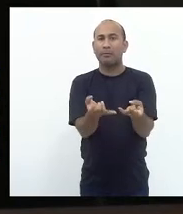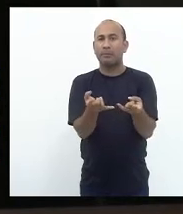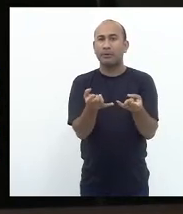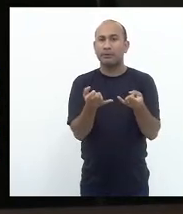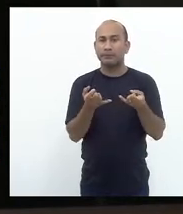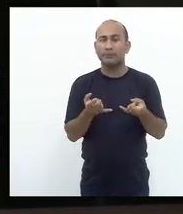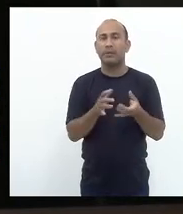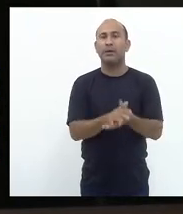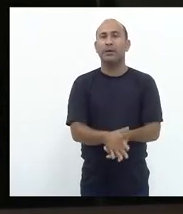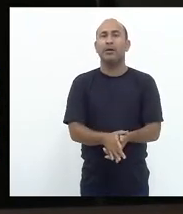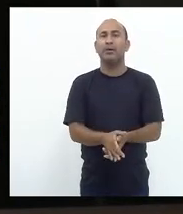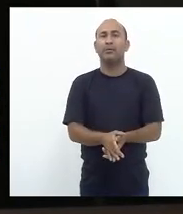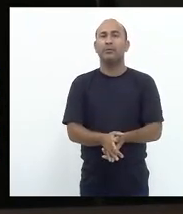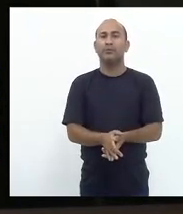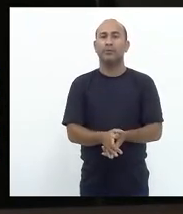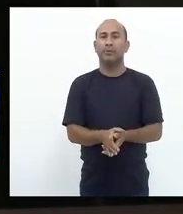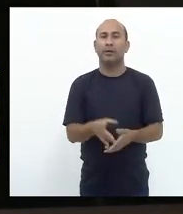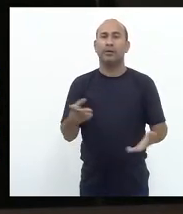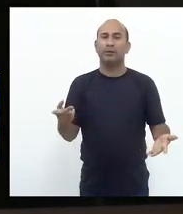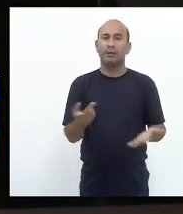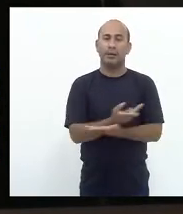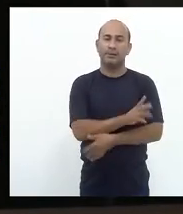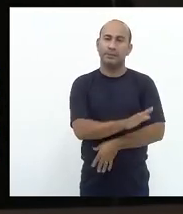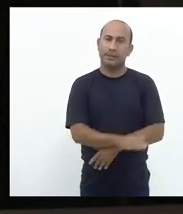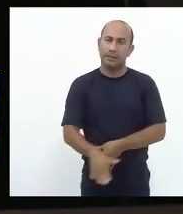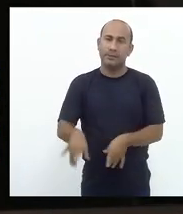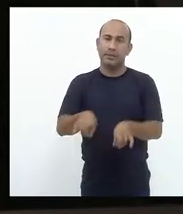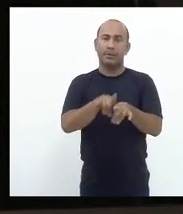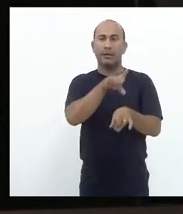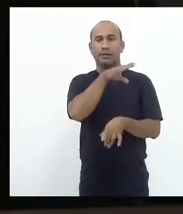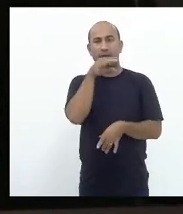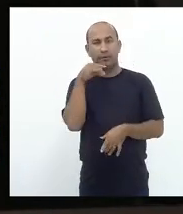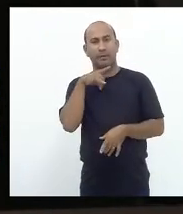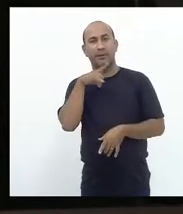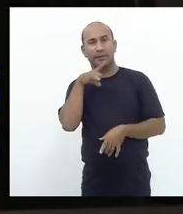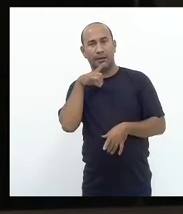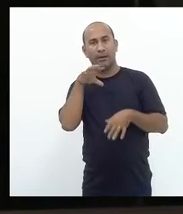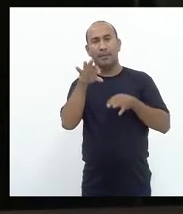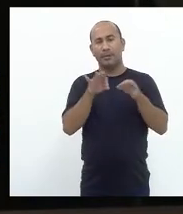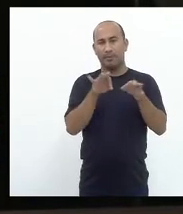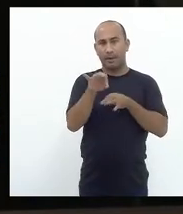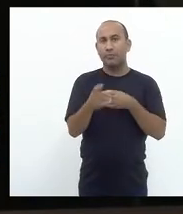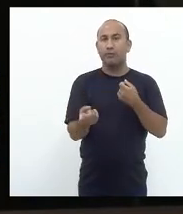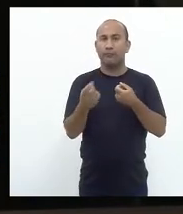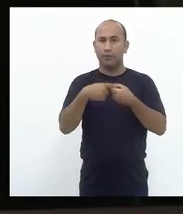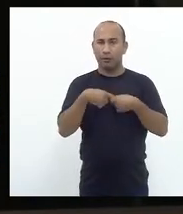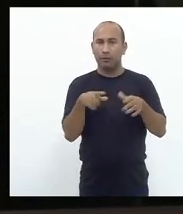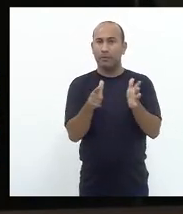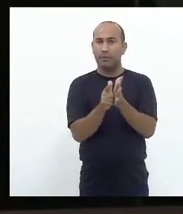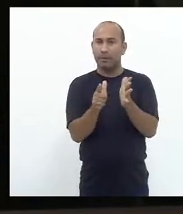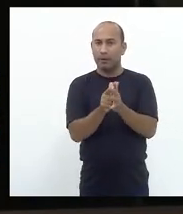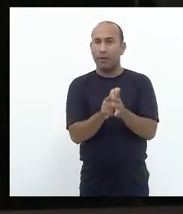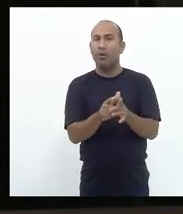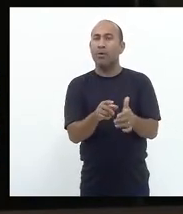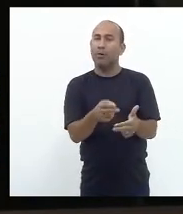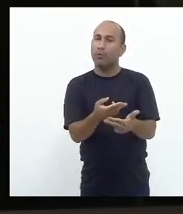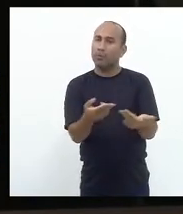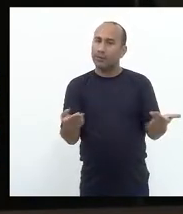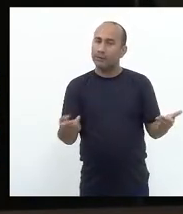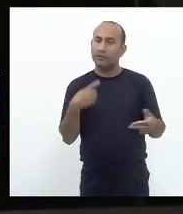contra crianças e adolescentes. Né, a gente vai ter esse projeto de volta na pauta e é algo que a gente vai poder